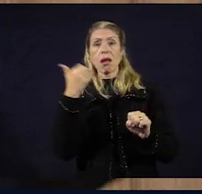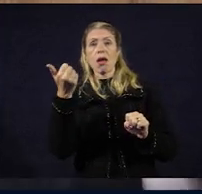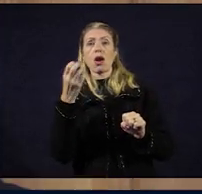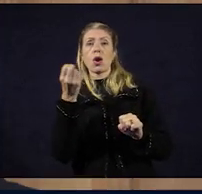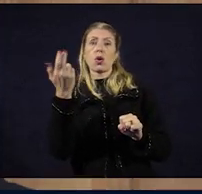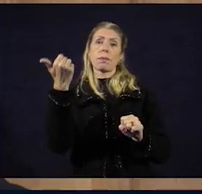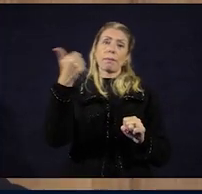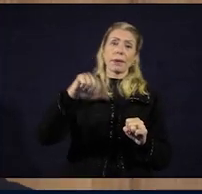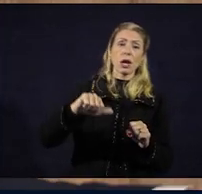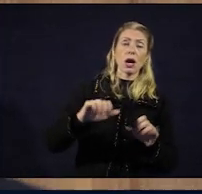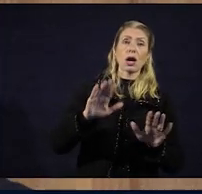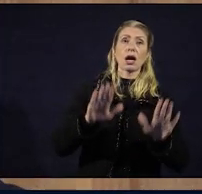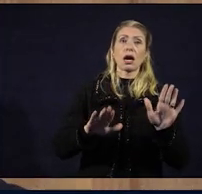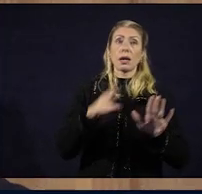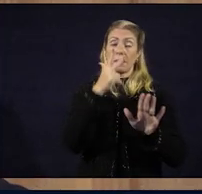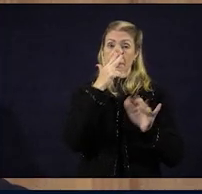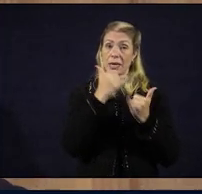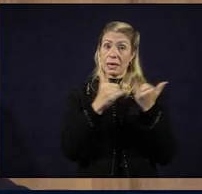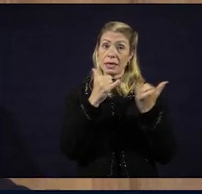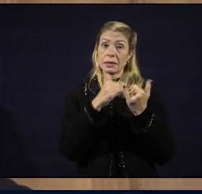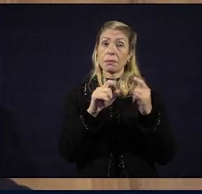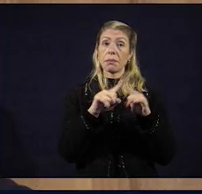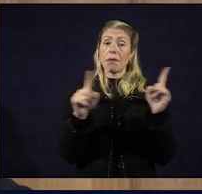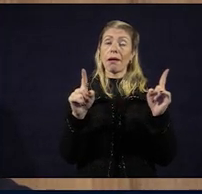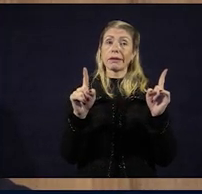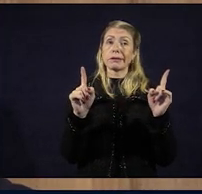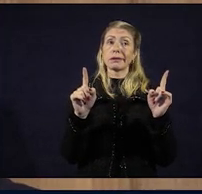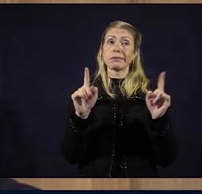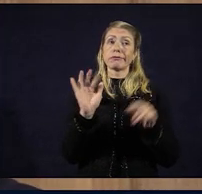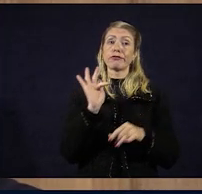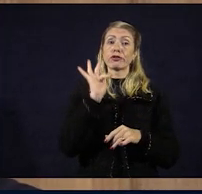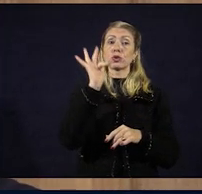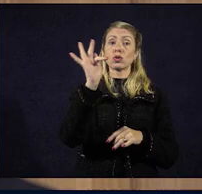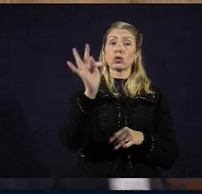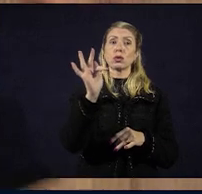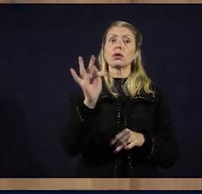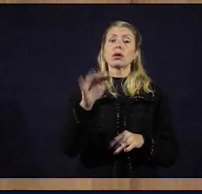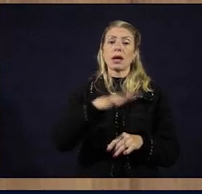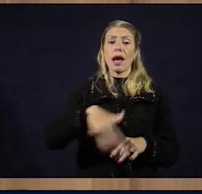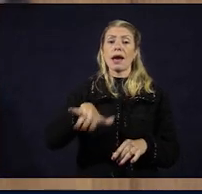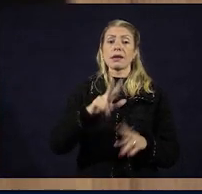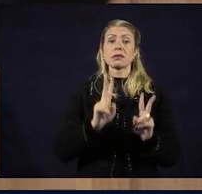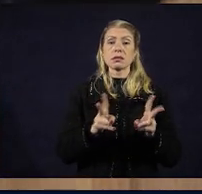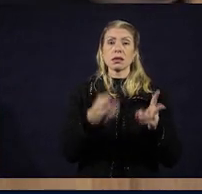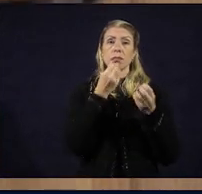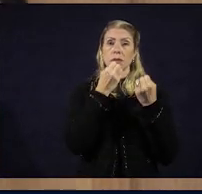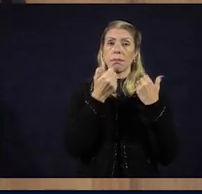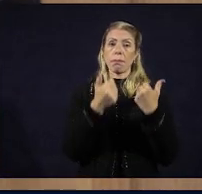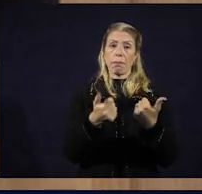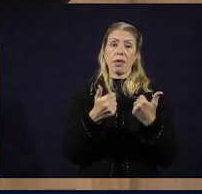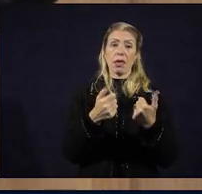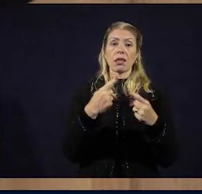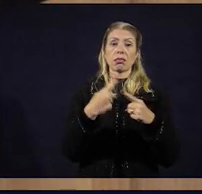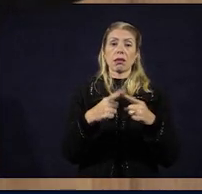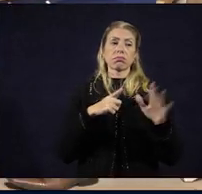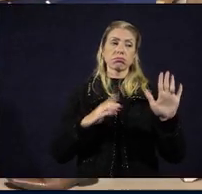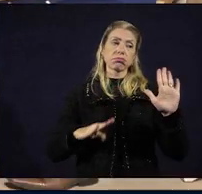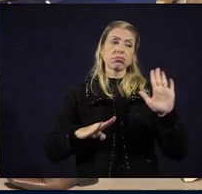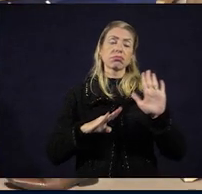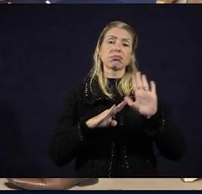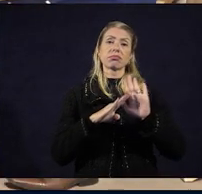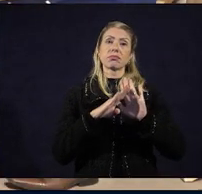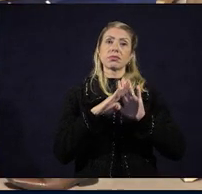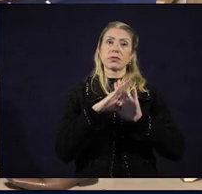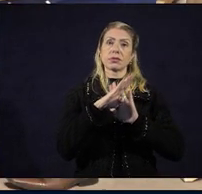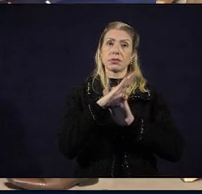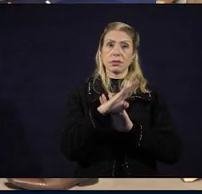cultura ou coisa parecida Mas no fim do dia o setor tá sendo bem né a gente olha nível de crescimento do setor ao longo